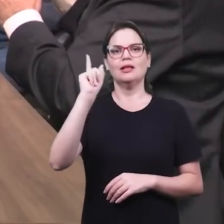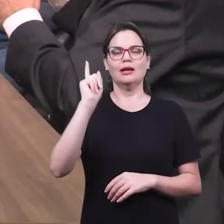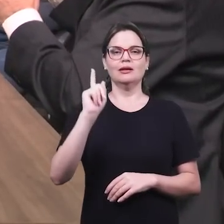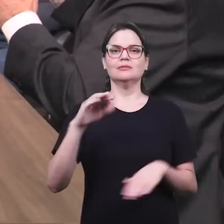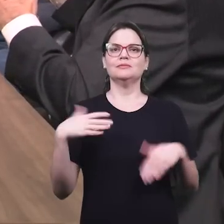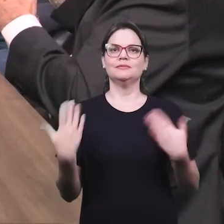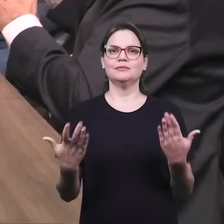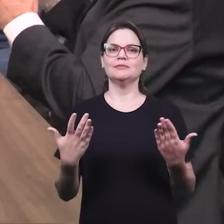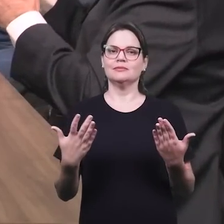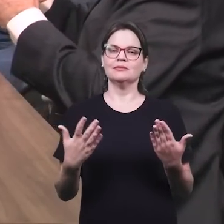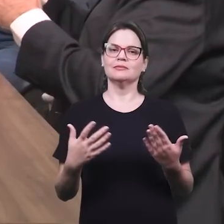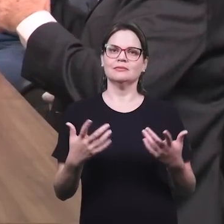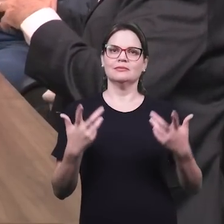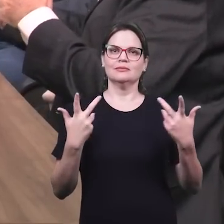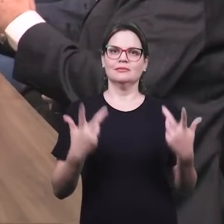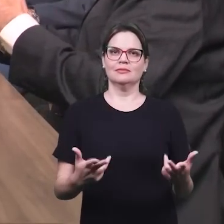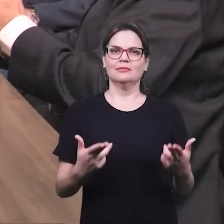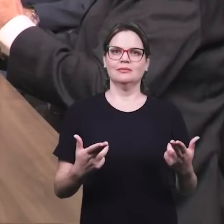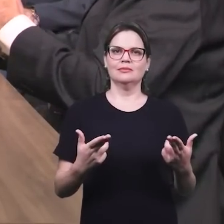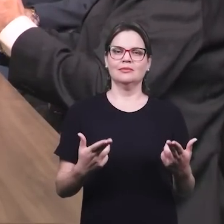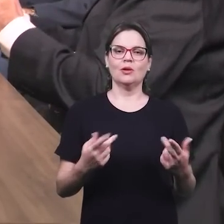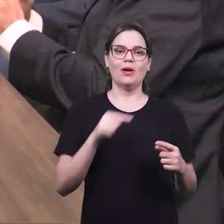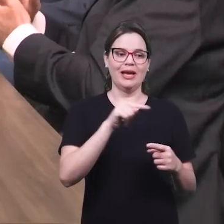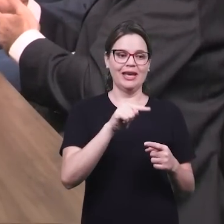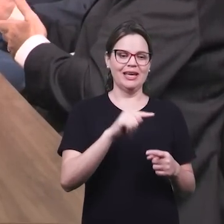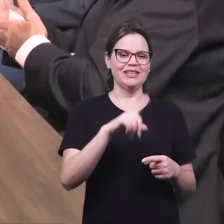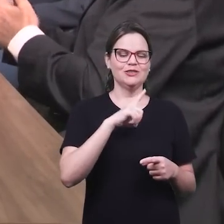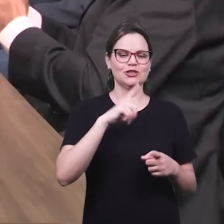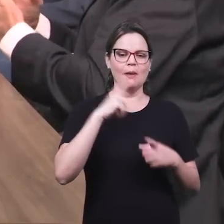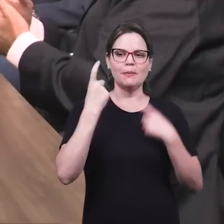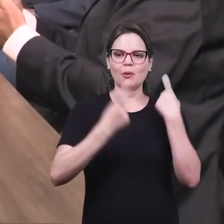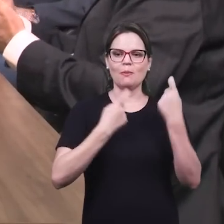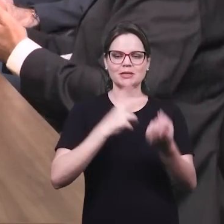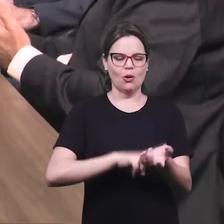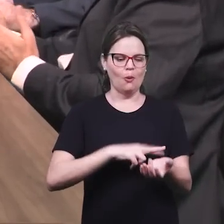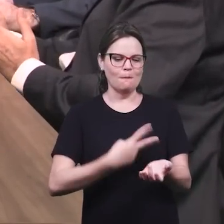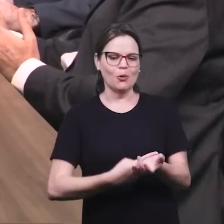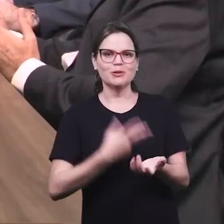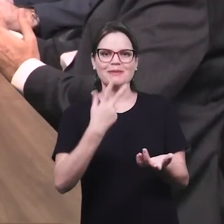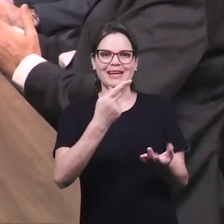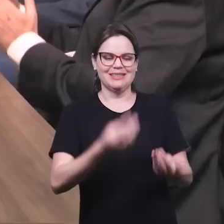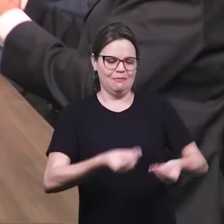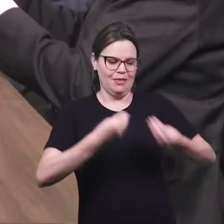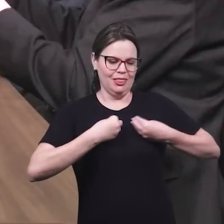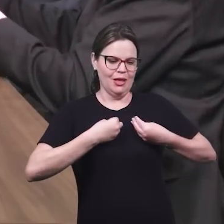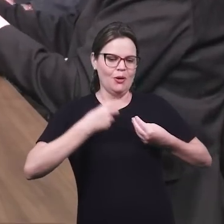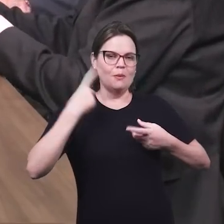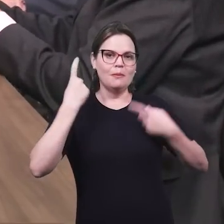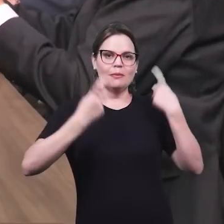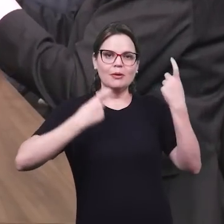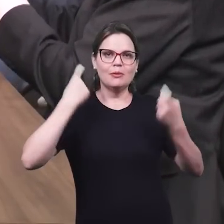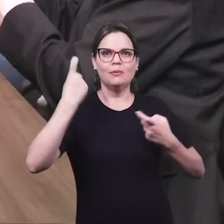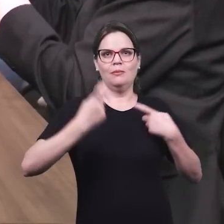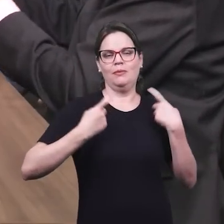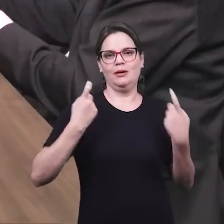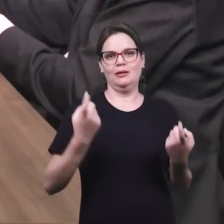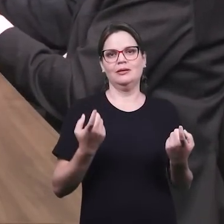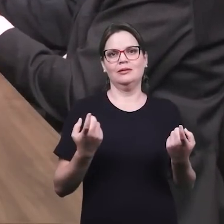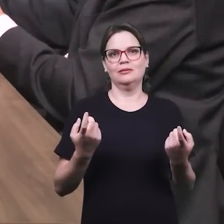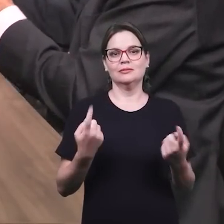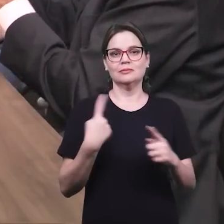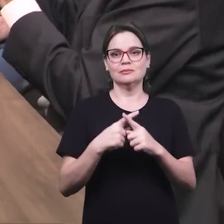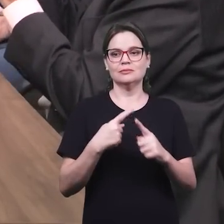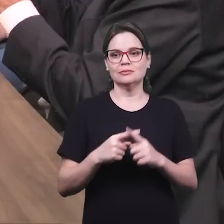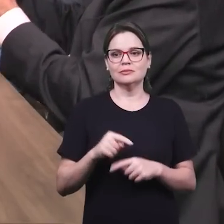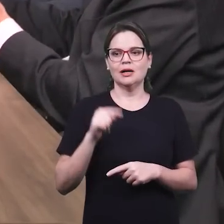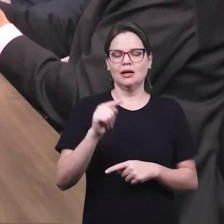certamente o cérebro dele estava liberando hormônios de preocupação, porque Abraão estava preocupado. Ele estava ali